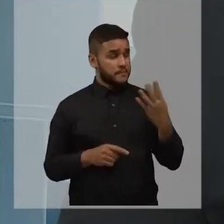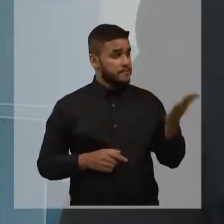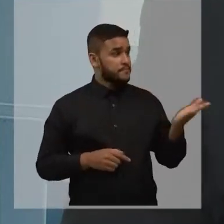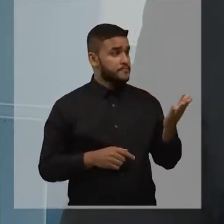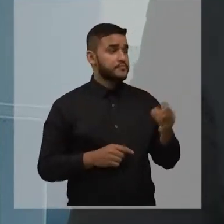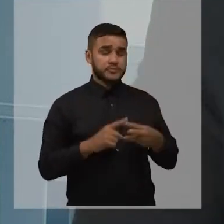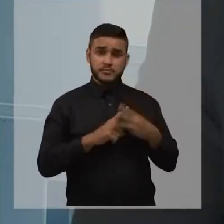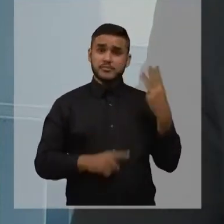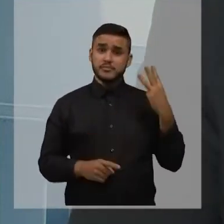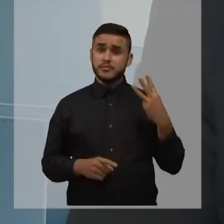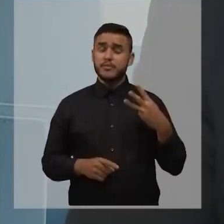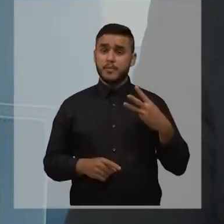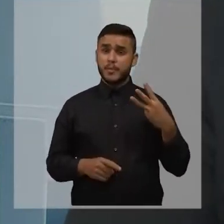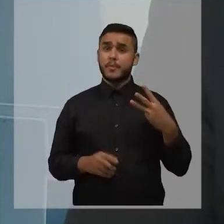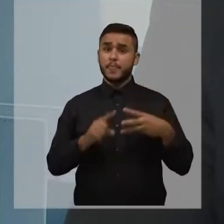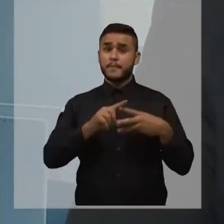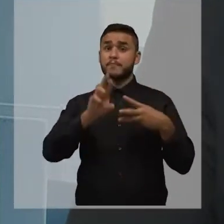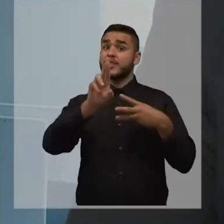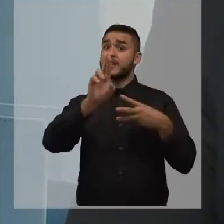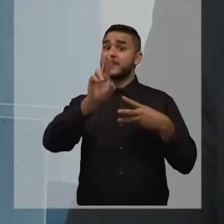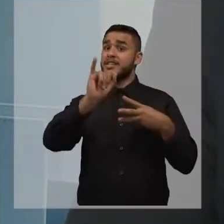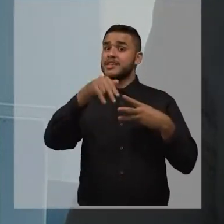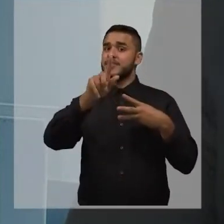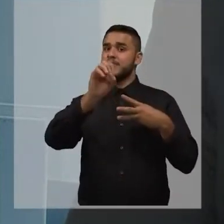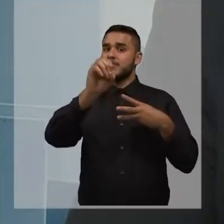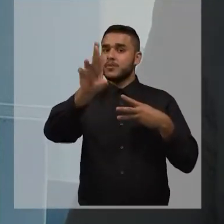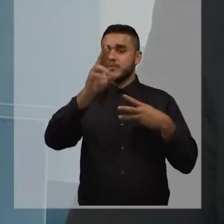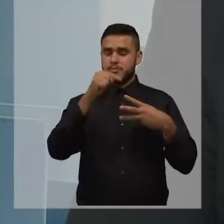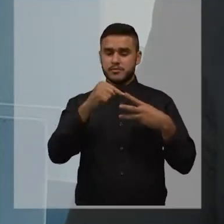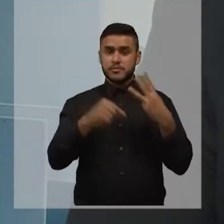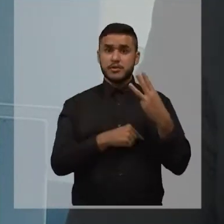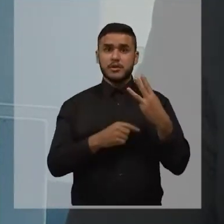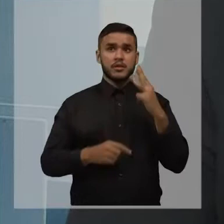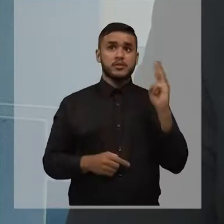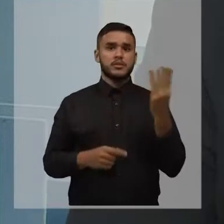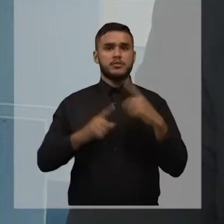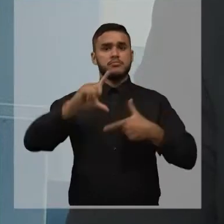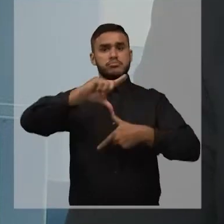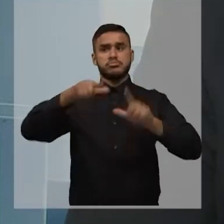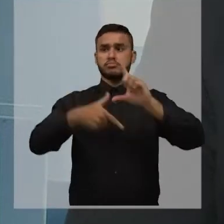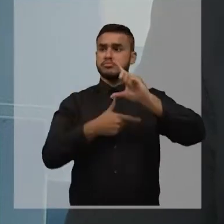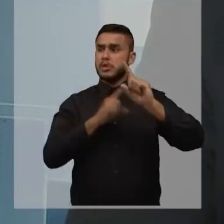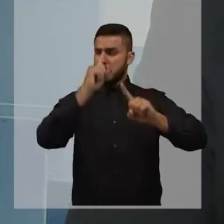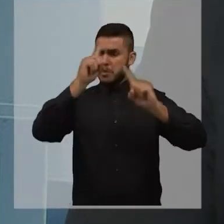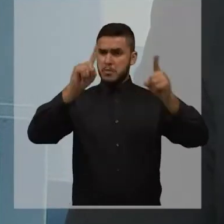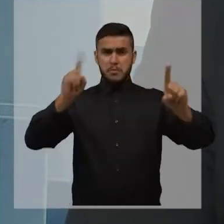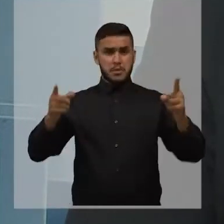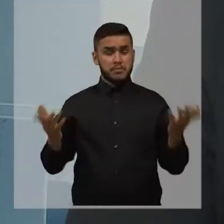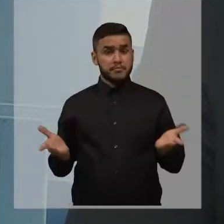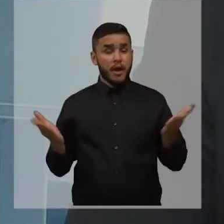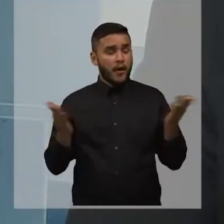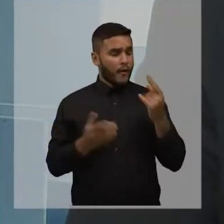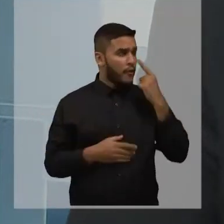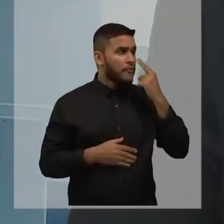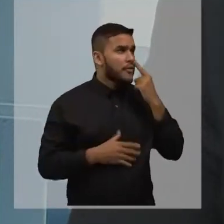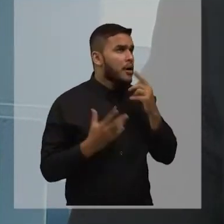Goebbels e o próprio Hitler, né? Mas voltando aqui ao nosso presente,